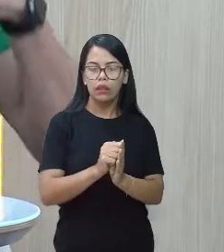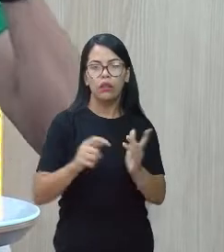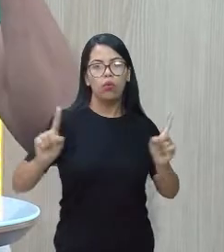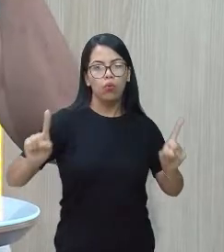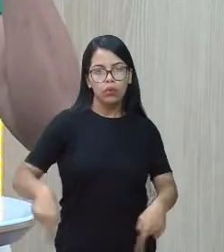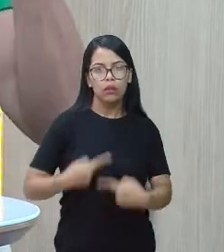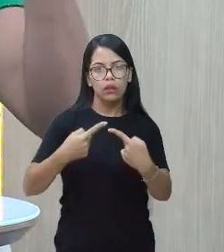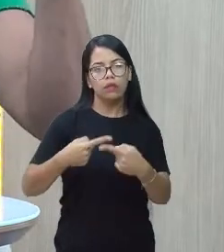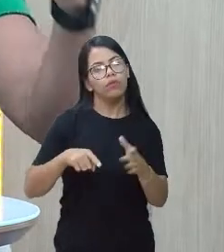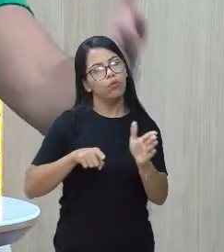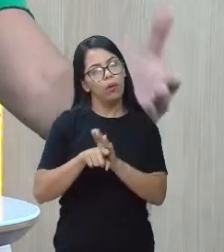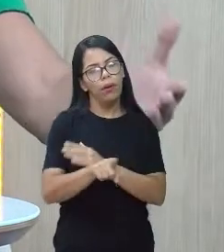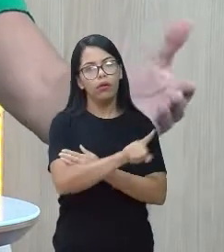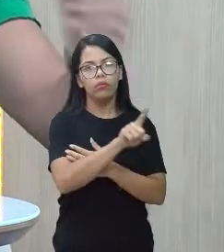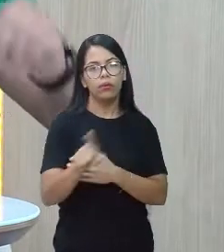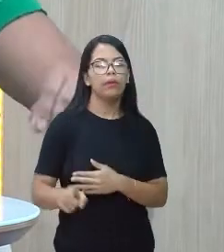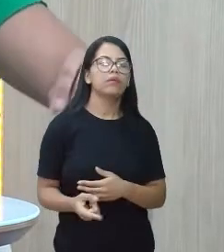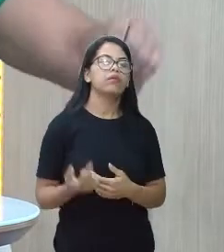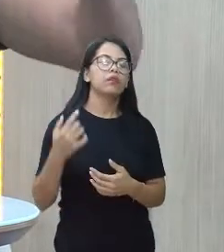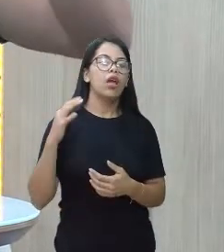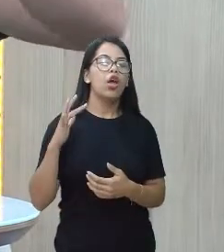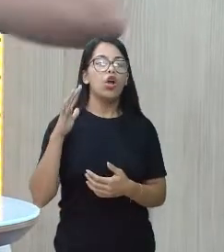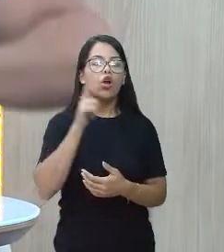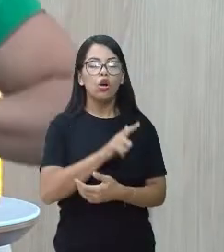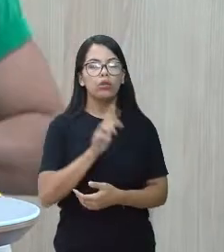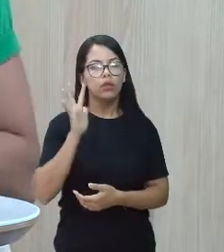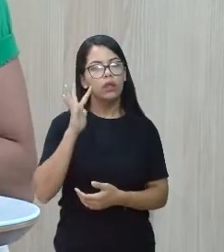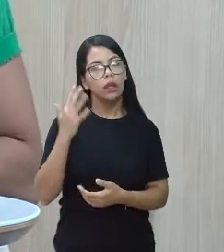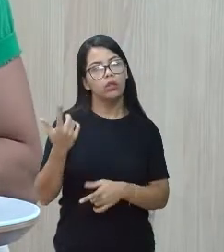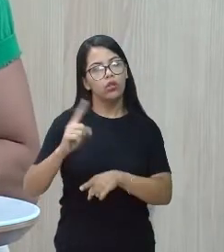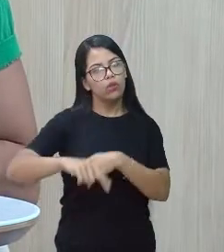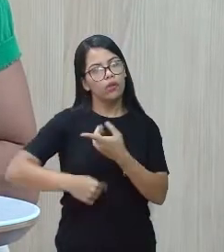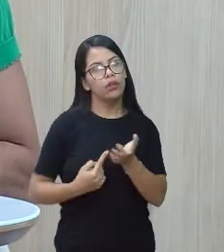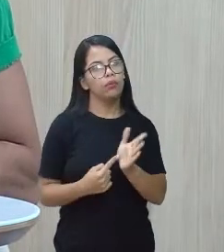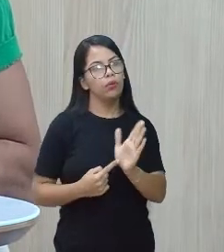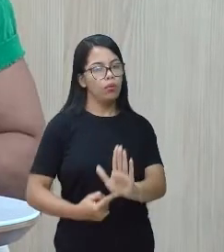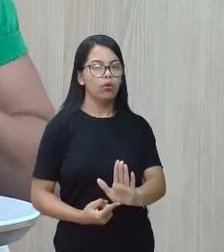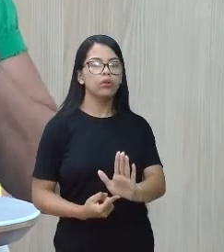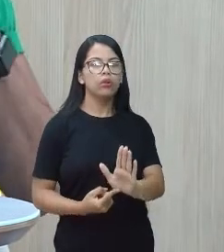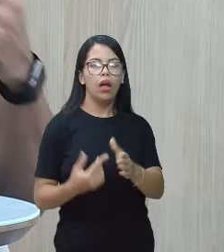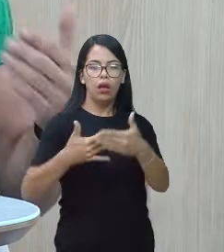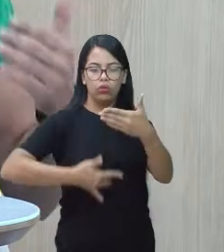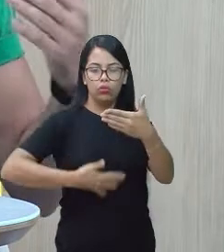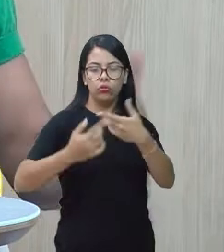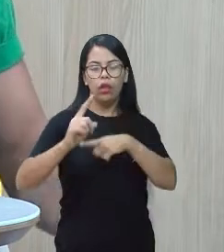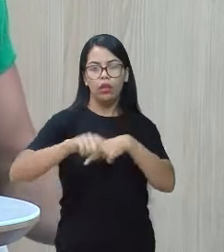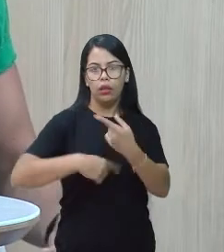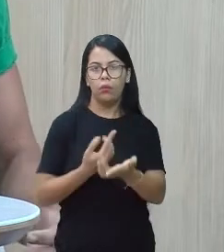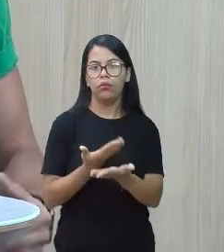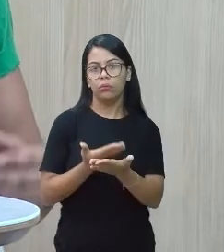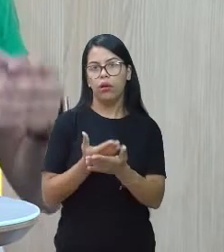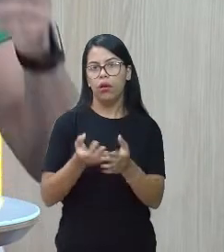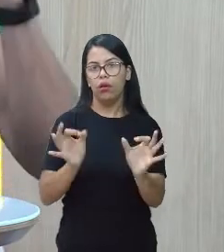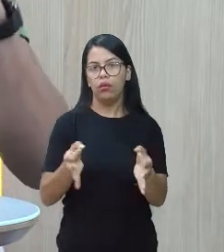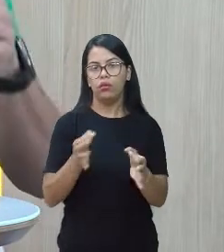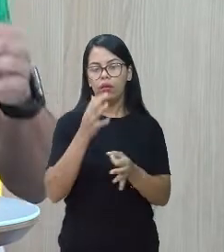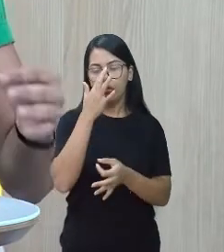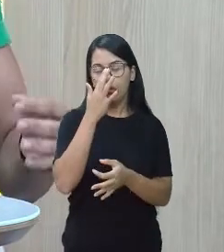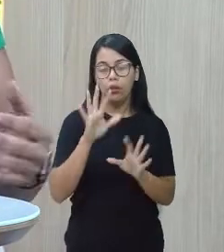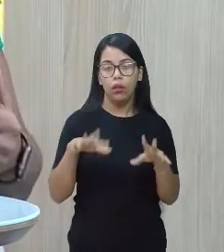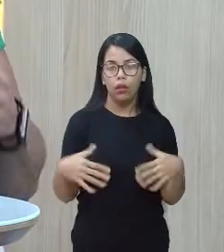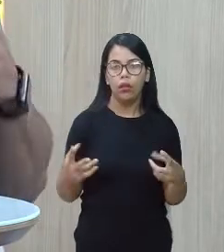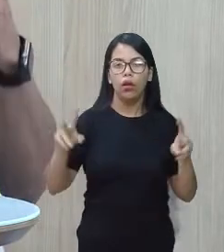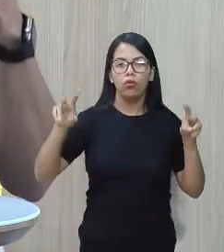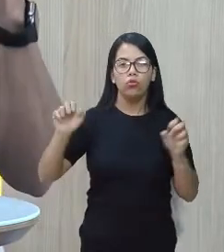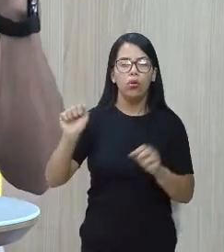para que você resolva e fale aqui no chat na nossa próxima aula, tá bom? Sobre o